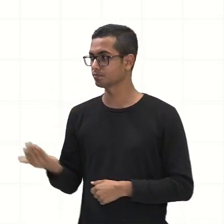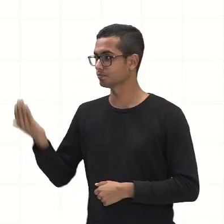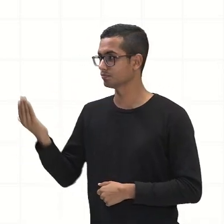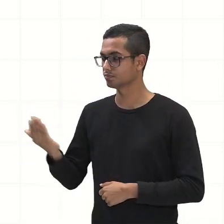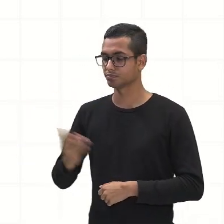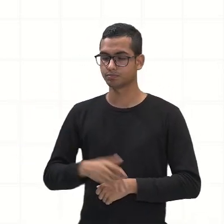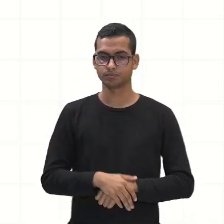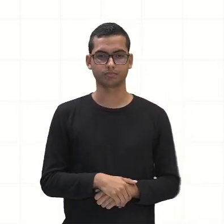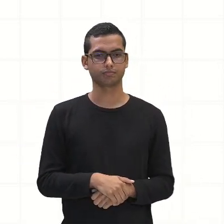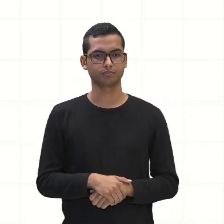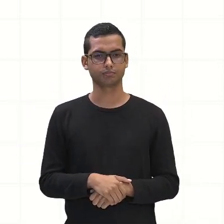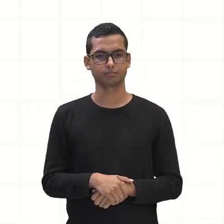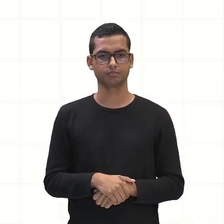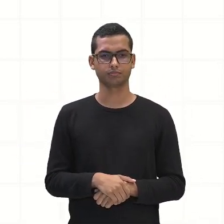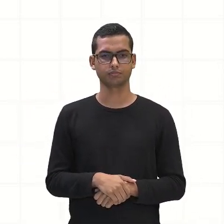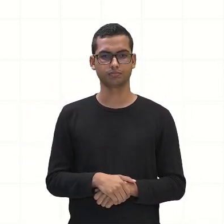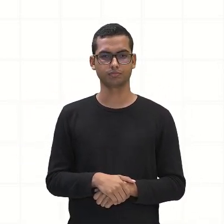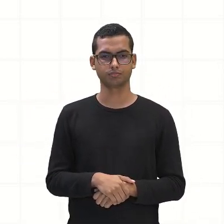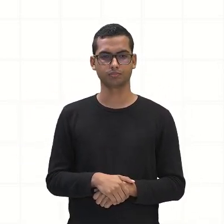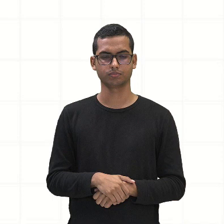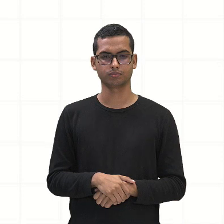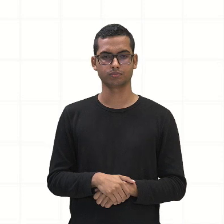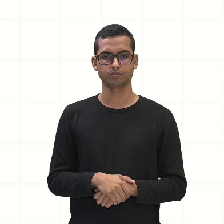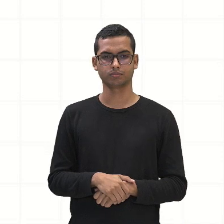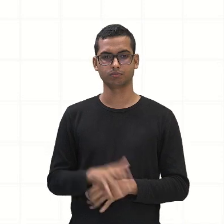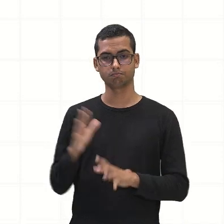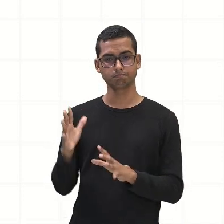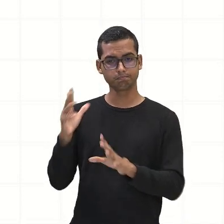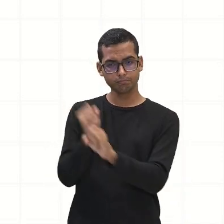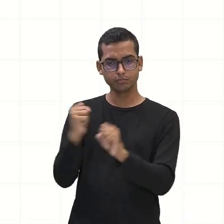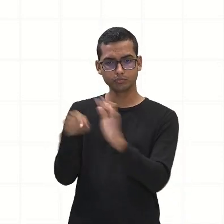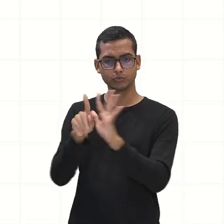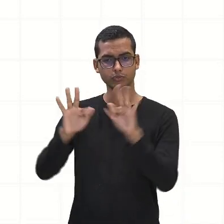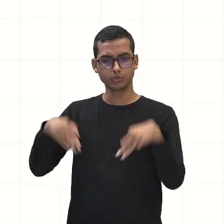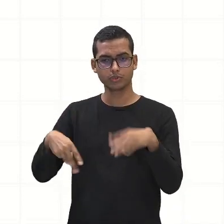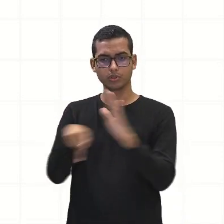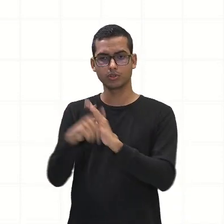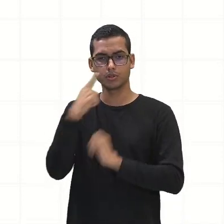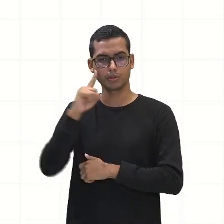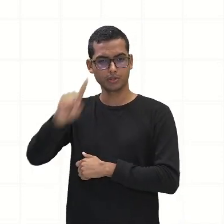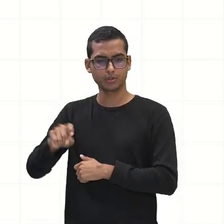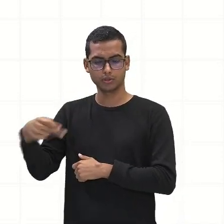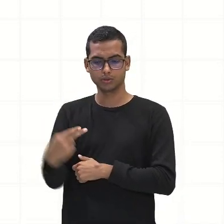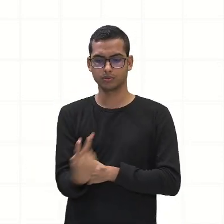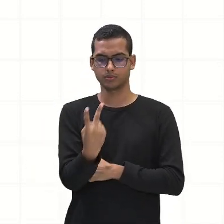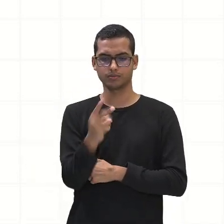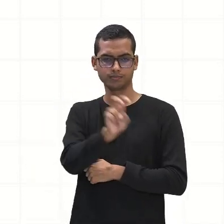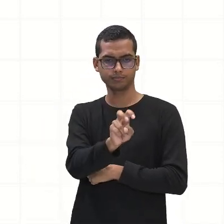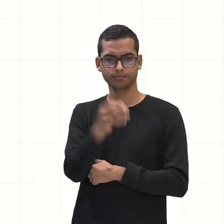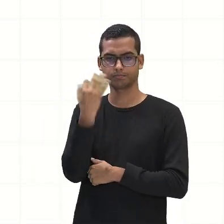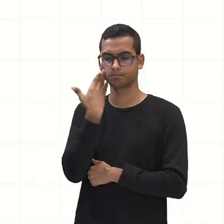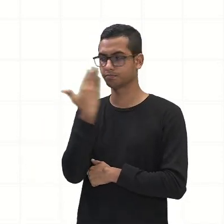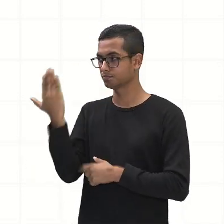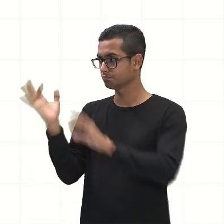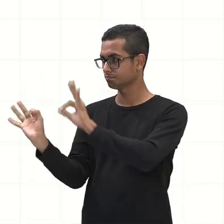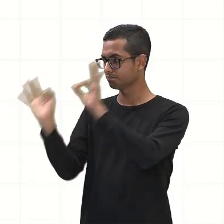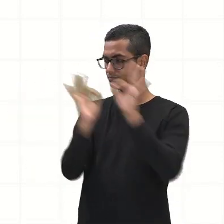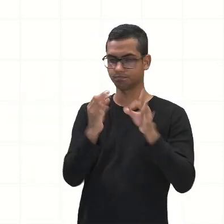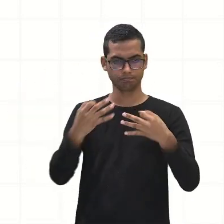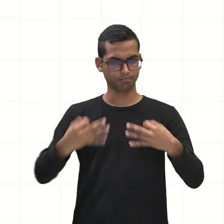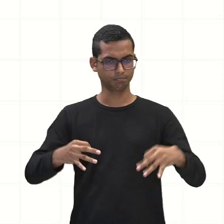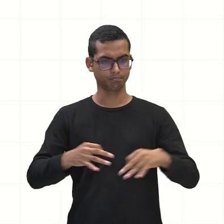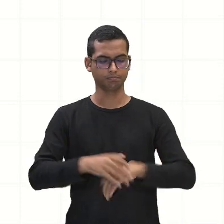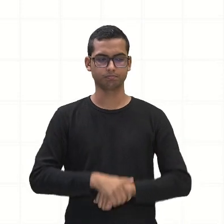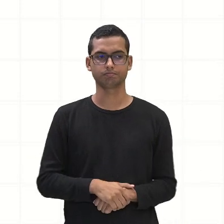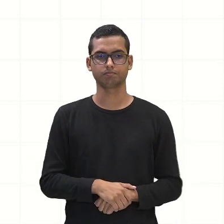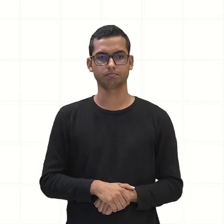5, 25. Temos que a altura do prédio é igual a 25. Tudo bem? Então, a altura do